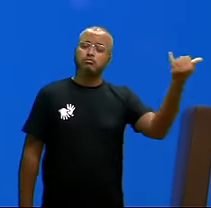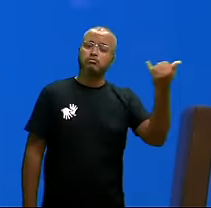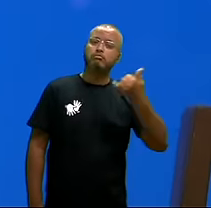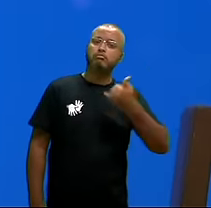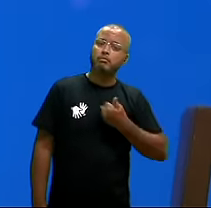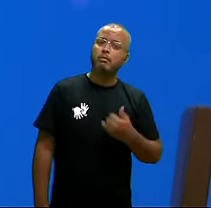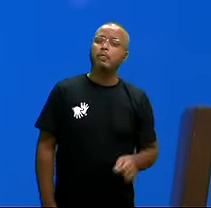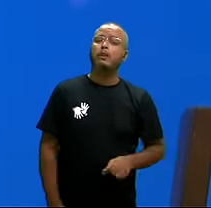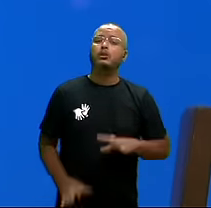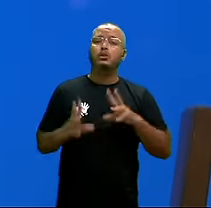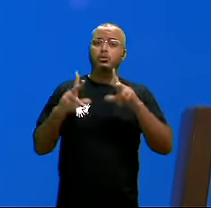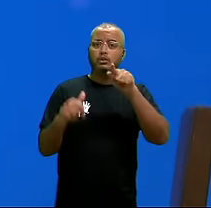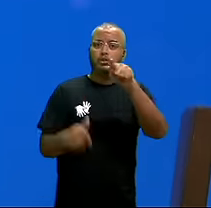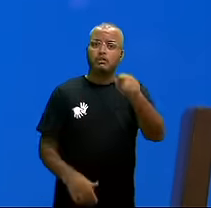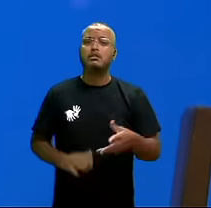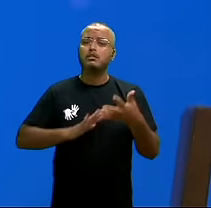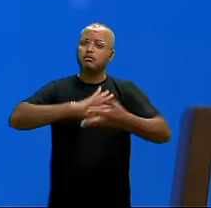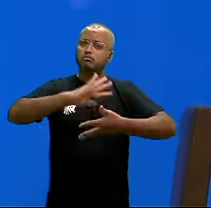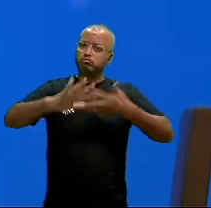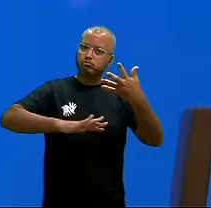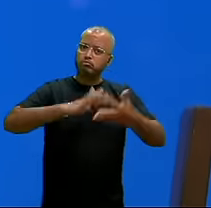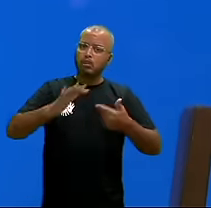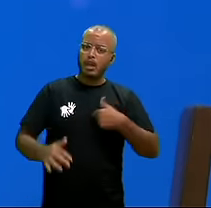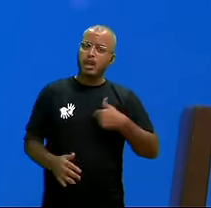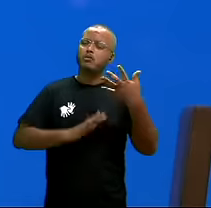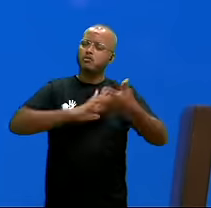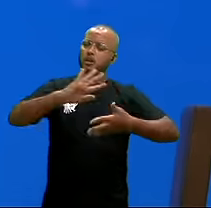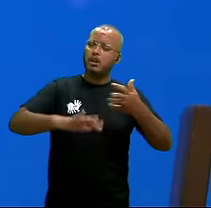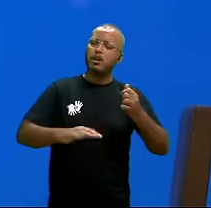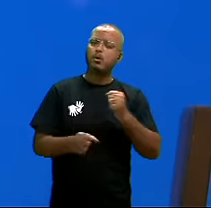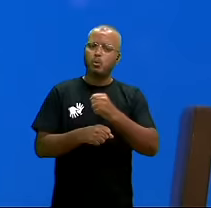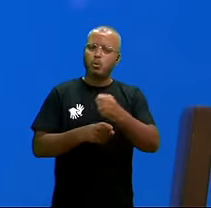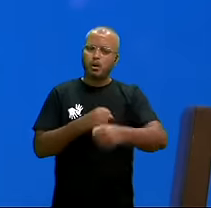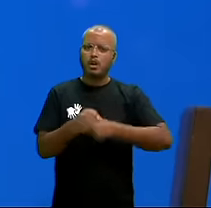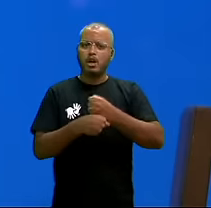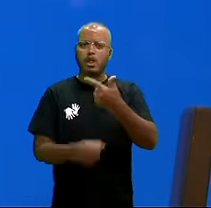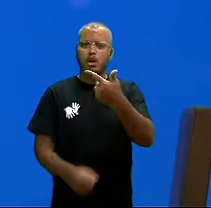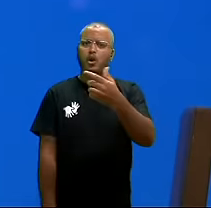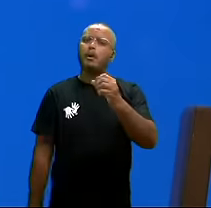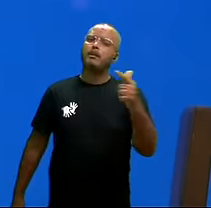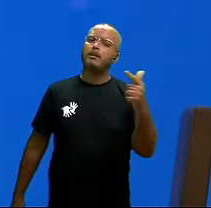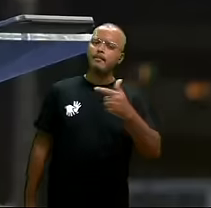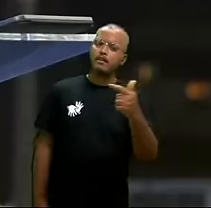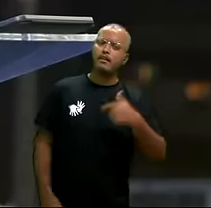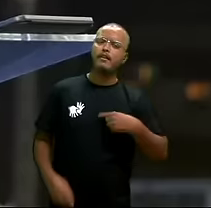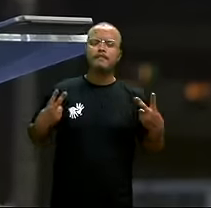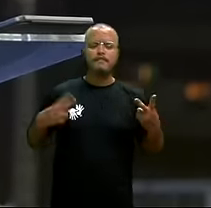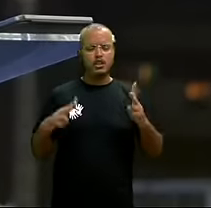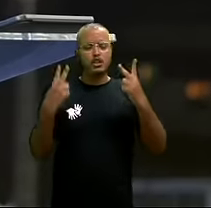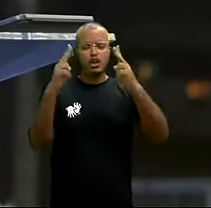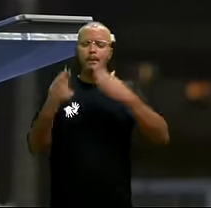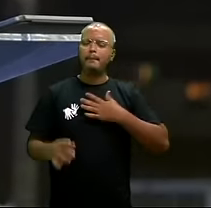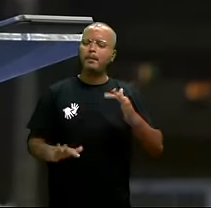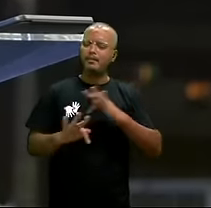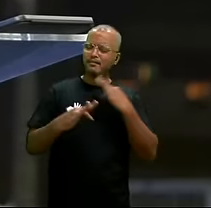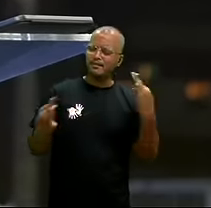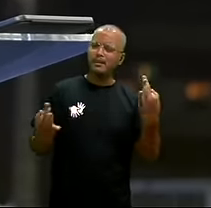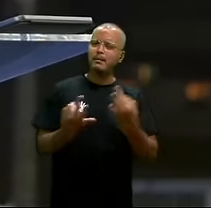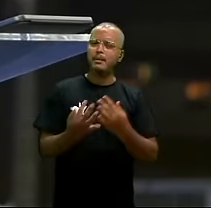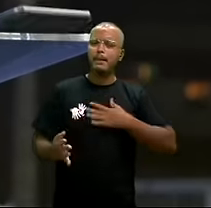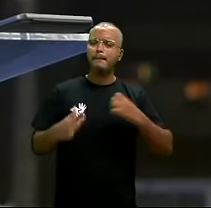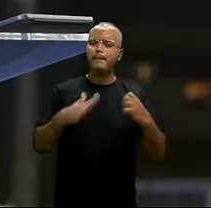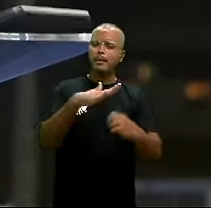É aquilo que você ser. É aquilo que Deus diz sobre... Declara em nome de Jesus. Eu declaro: 2022 será ano de vitória para minha casa, para